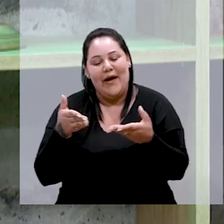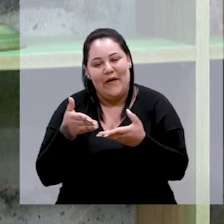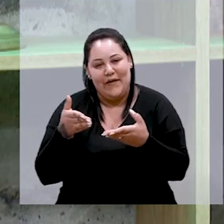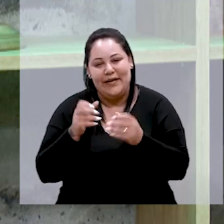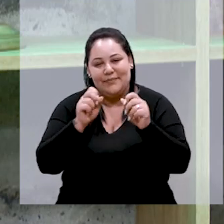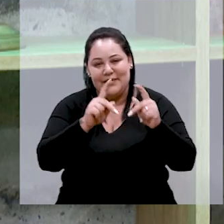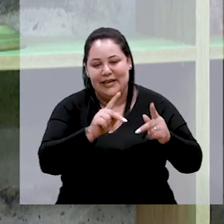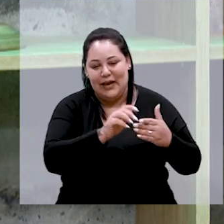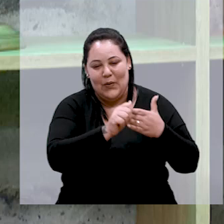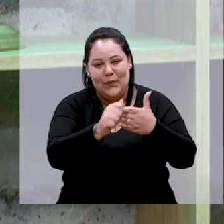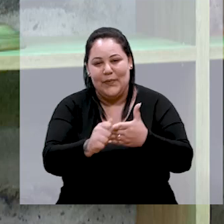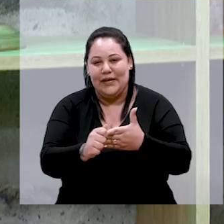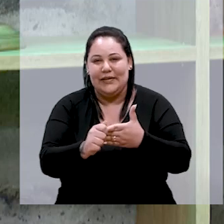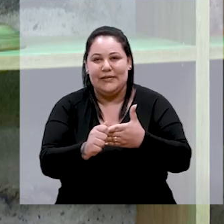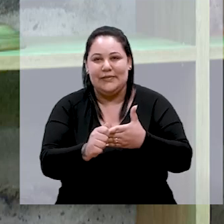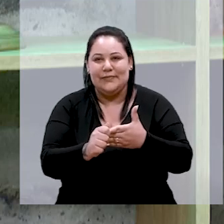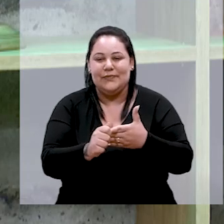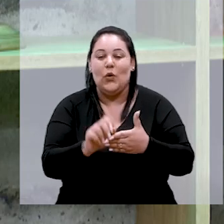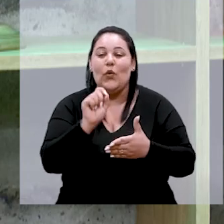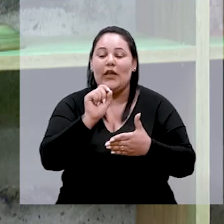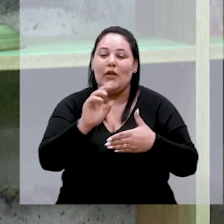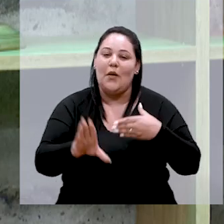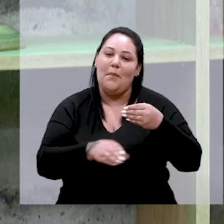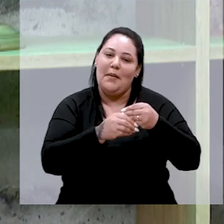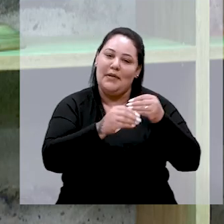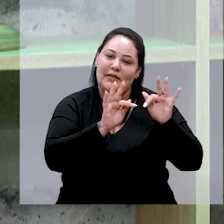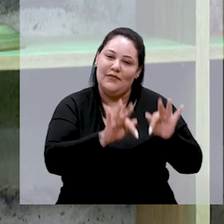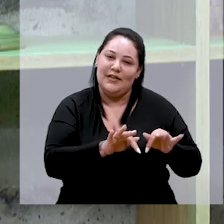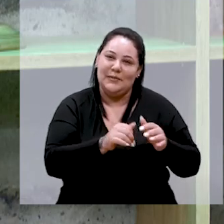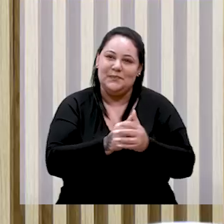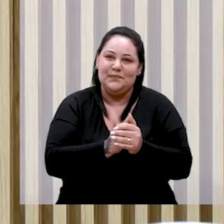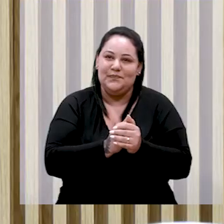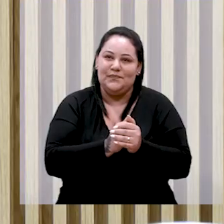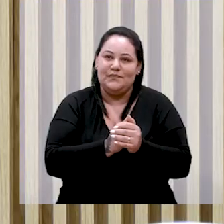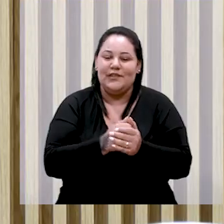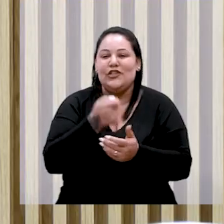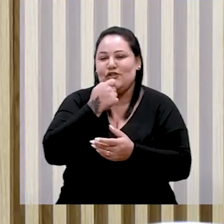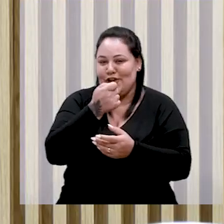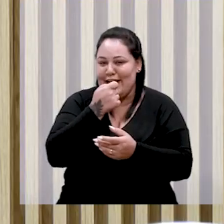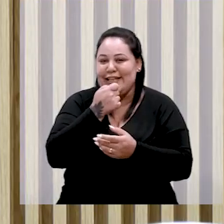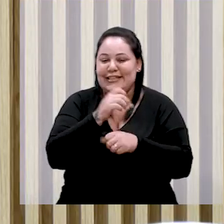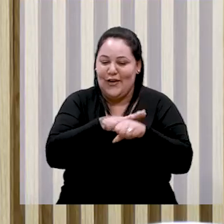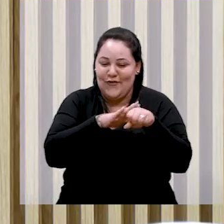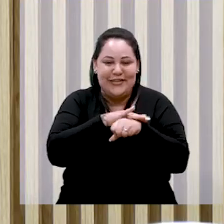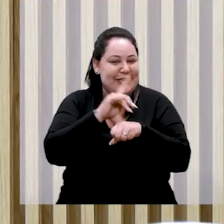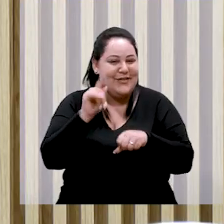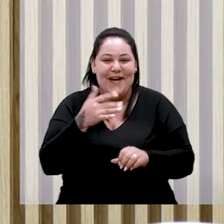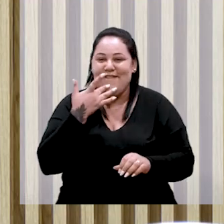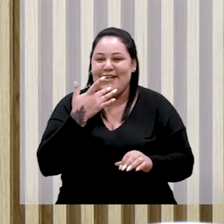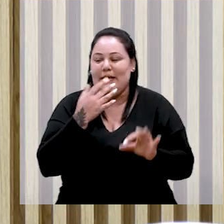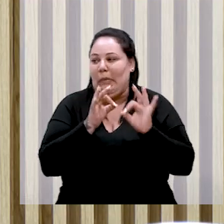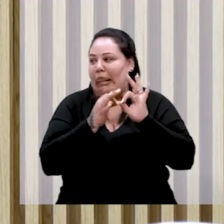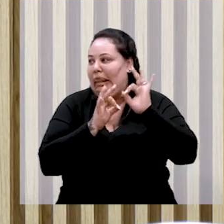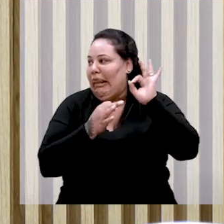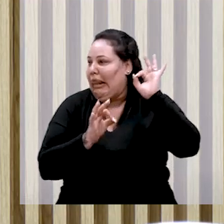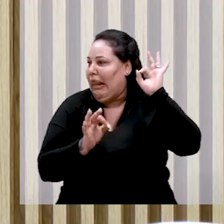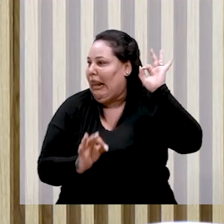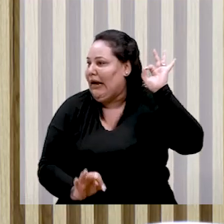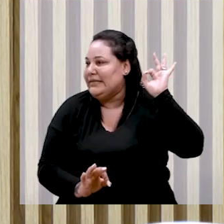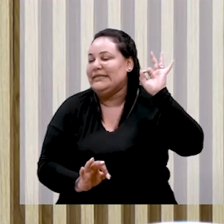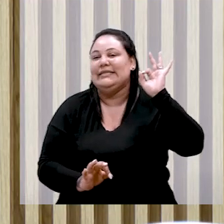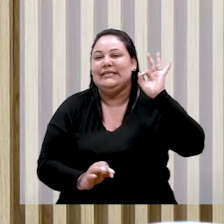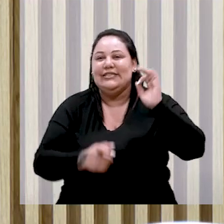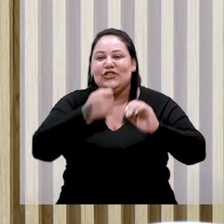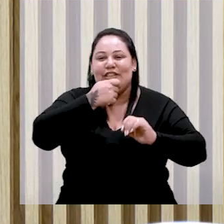digamos assim, de quem está nos acompanhando neste momento, as considerações finais são suas. Jornalistas conversando não é fácil, né, gente? A gente fala bastante. Eu